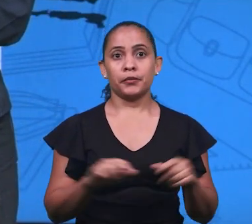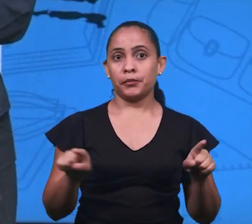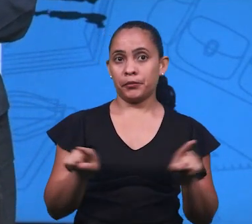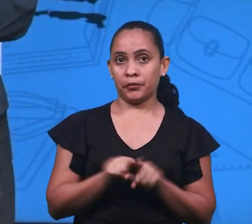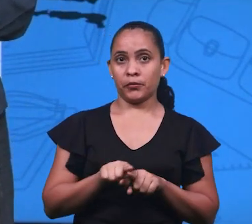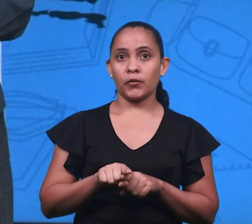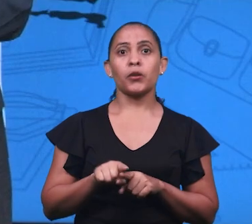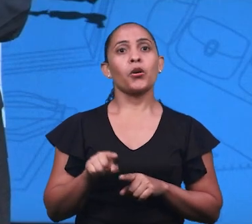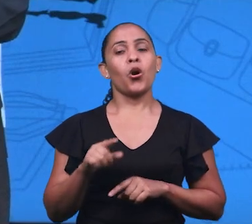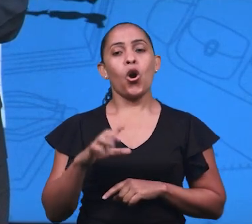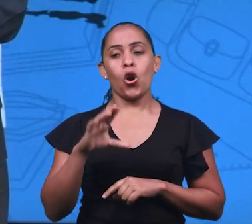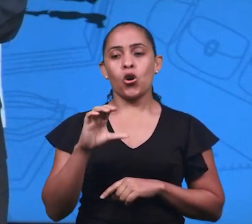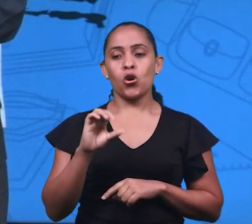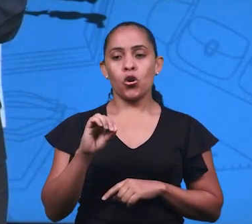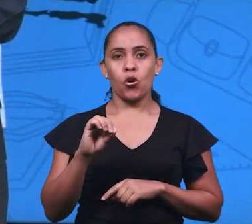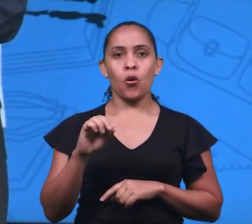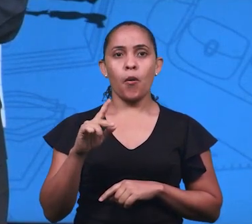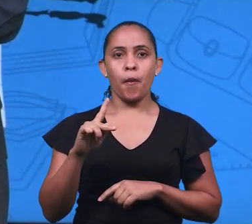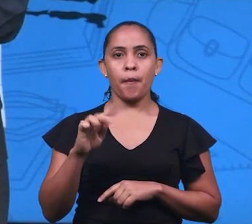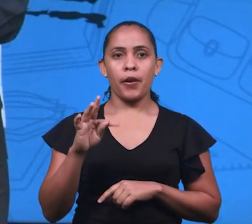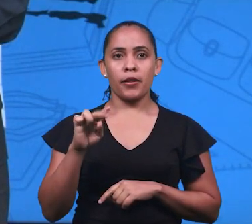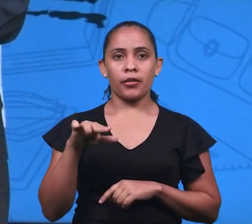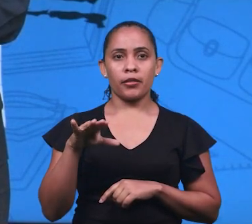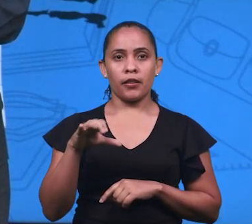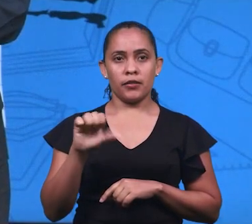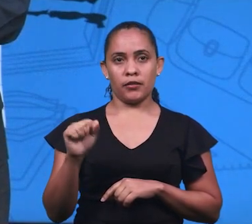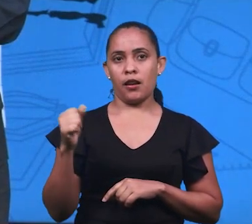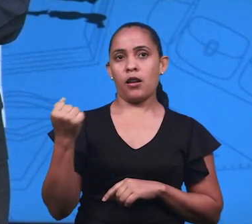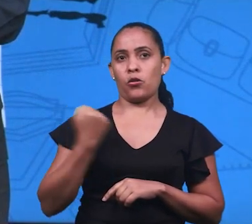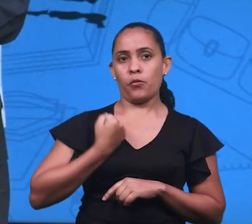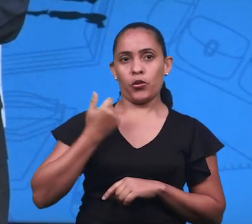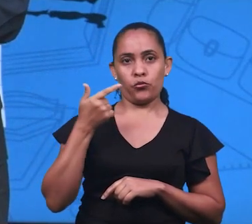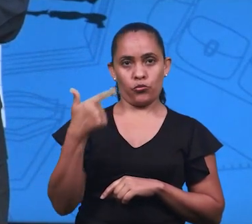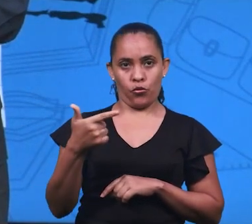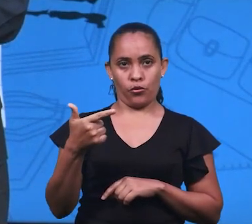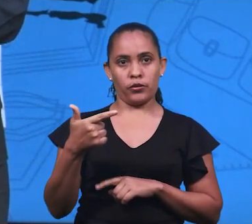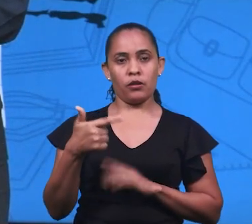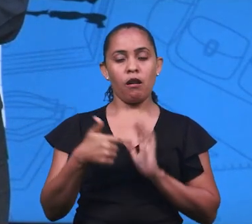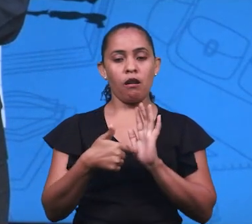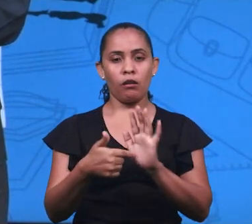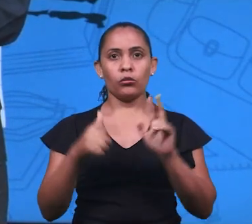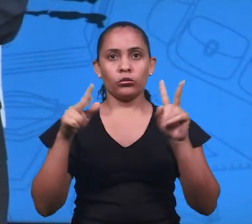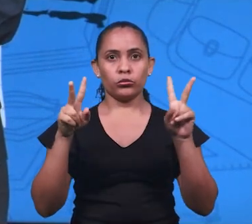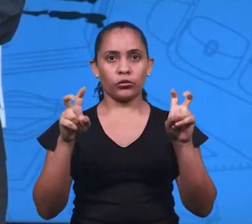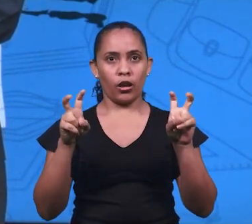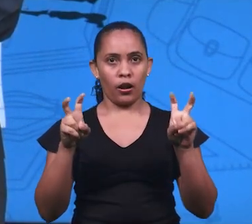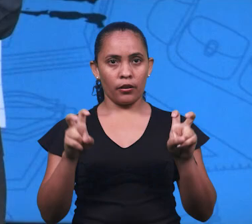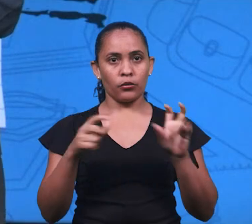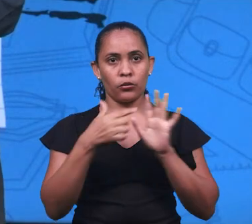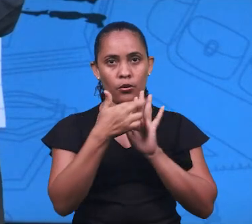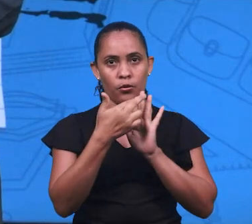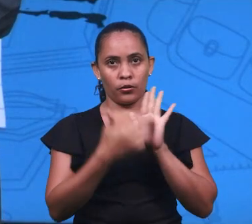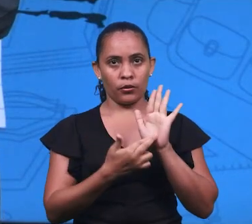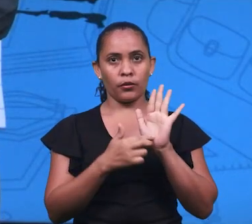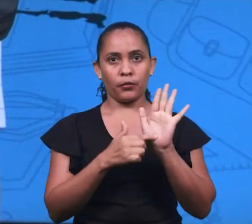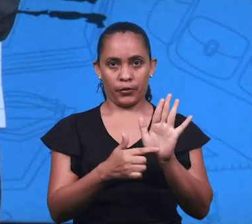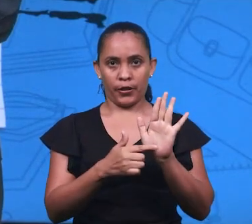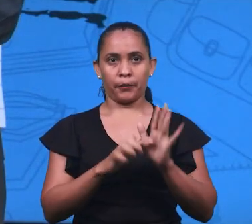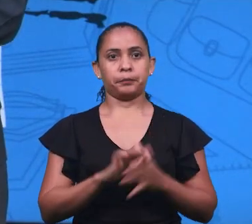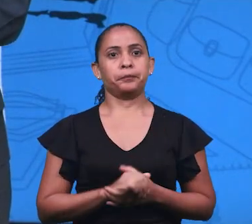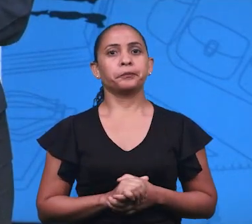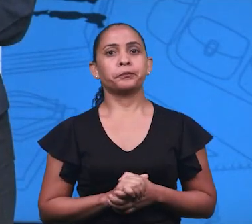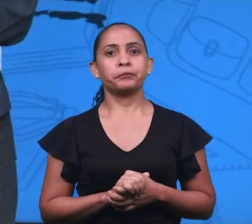2, Isso. se discerniu mais sobre os temas, Repertório. os repertórios sobre os temas. Isso